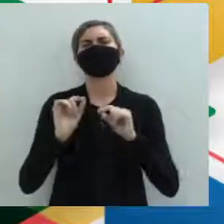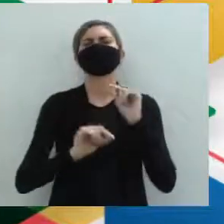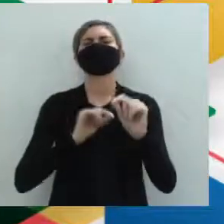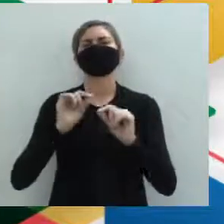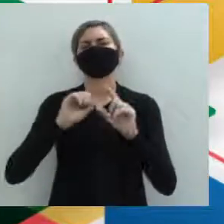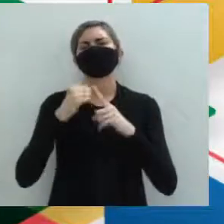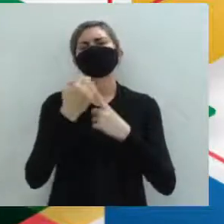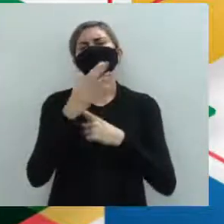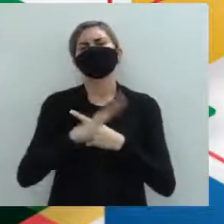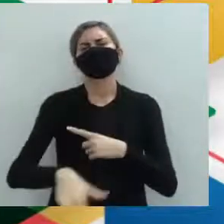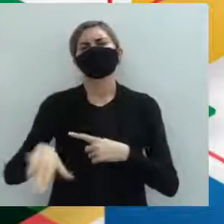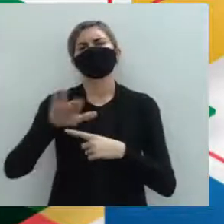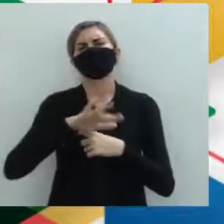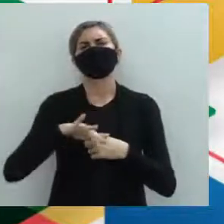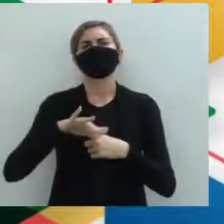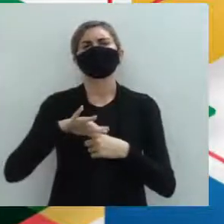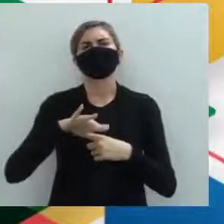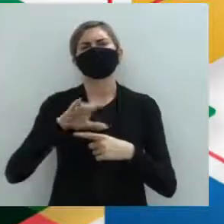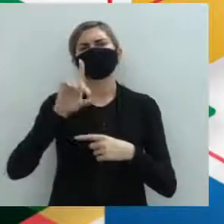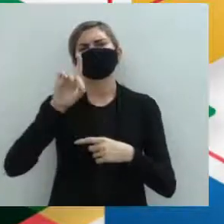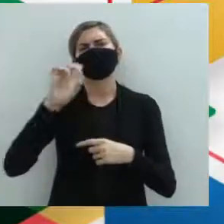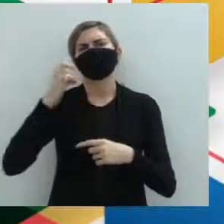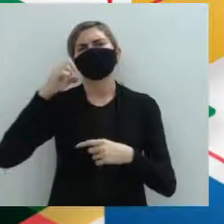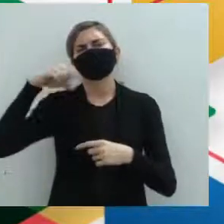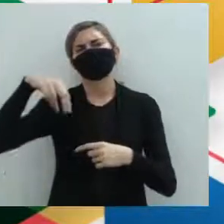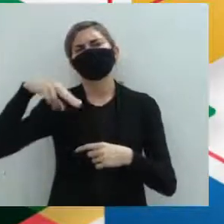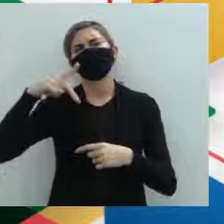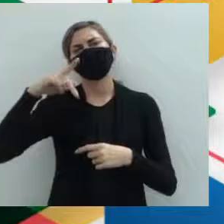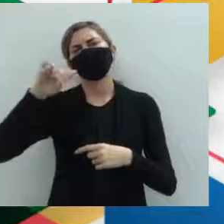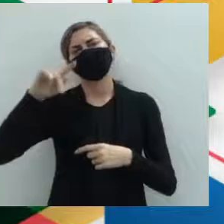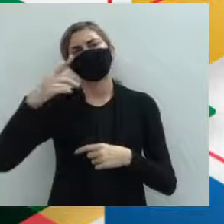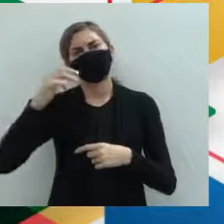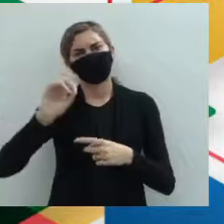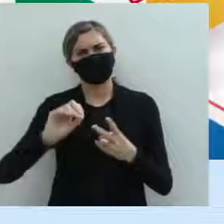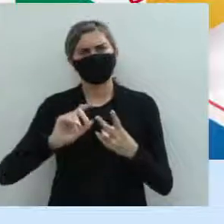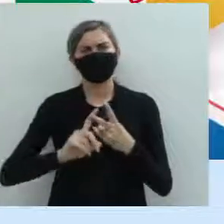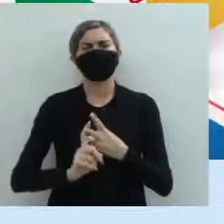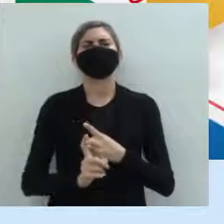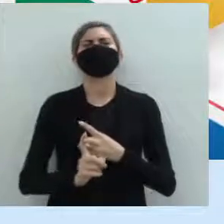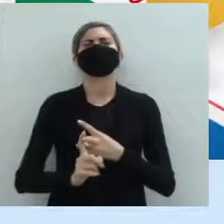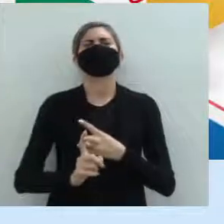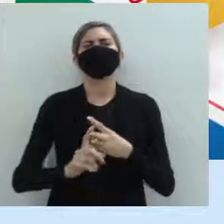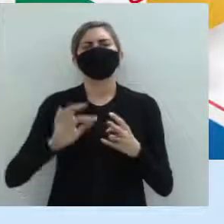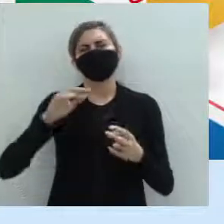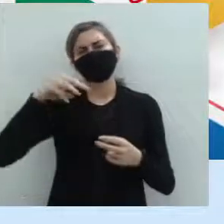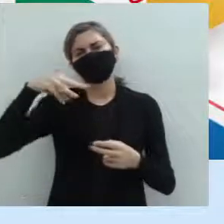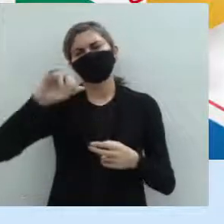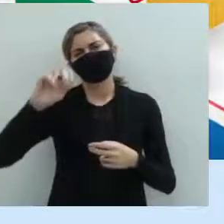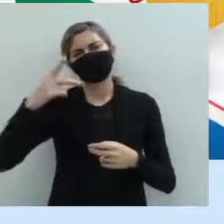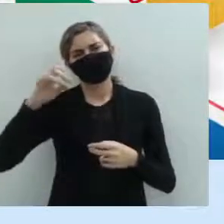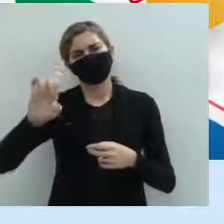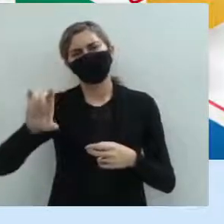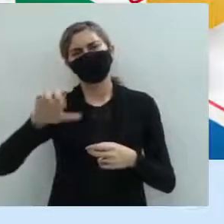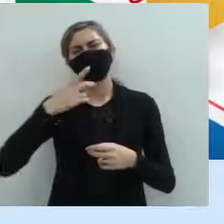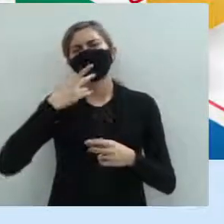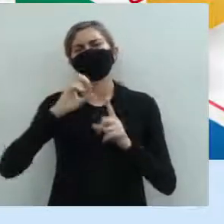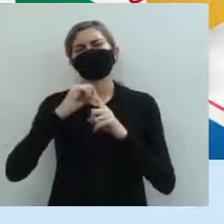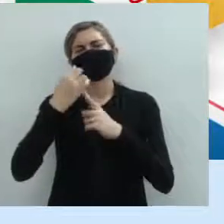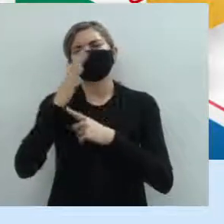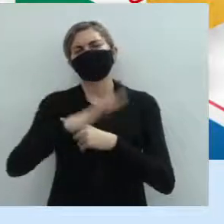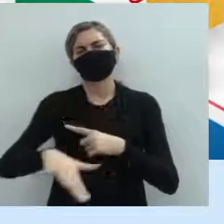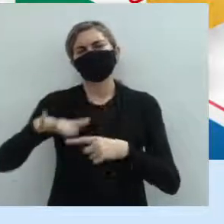sociedade disciplinar e o que é sociedade de desempenho? A gente vai ter Foucault, que a gente já falou sobre ele também, né? O Michel Foucault, ele fala sobre uma